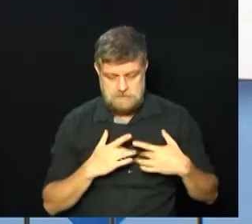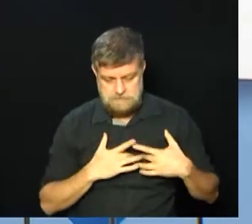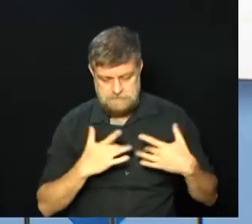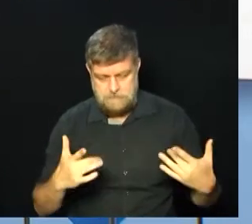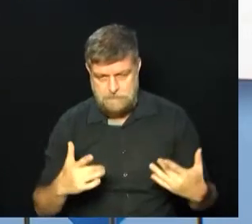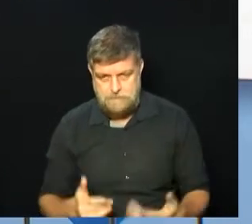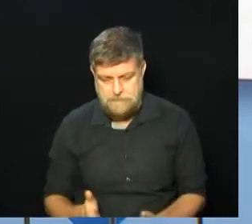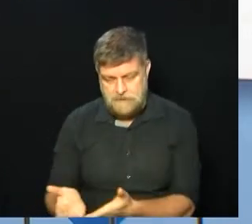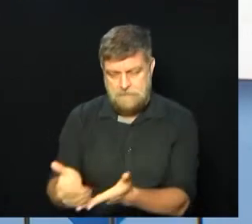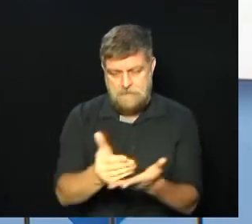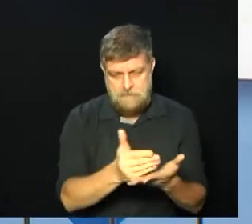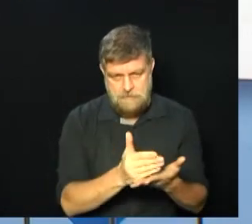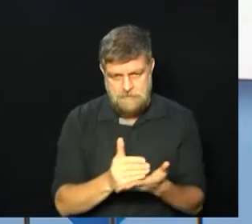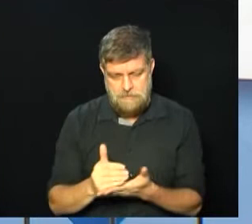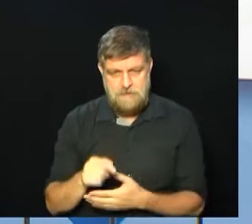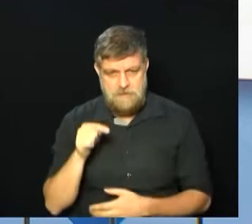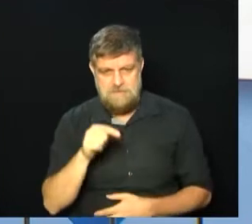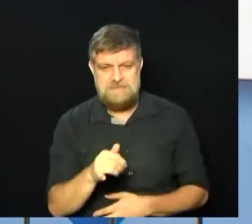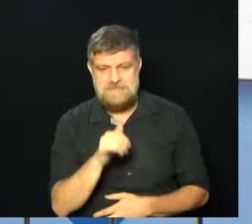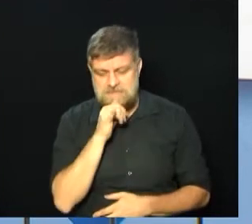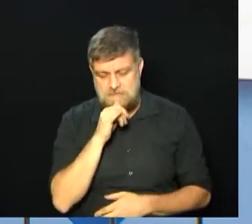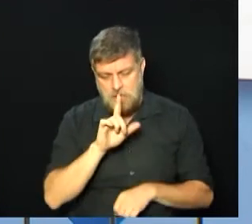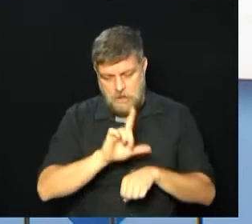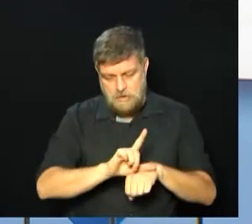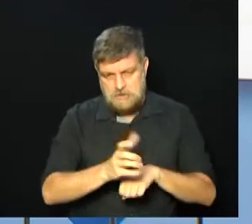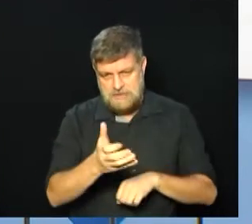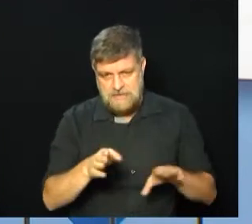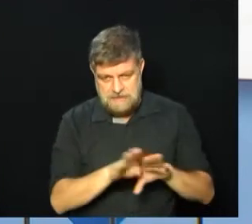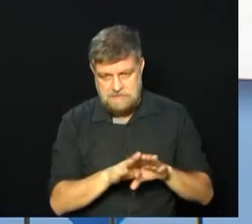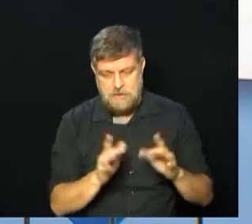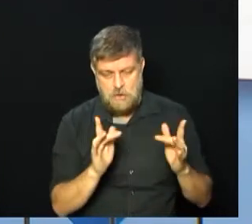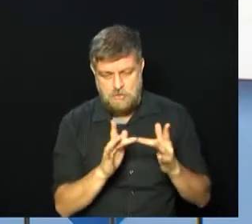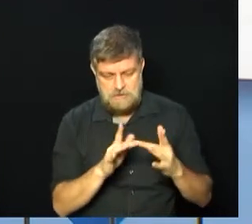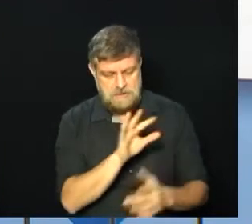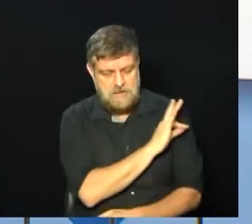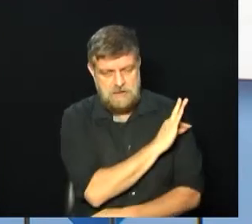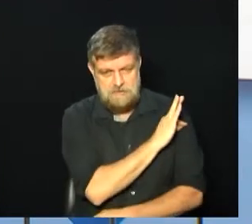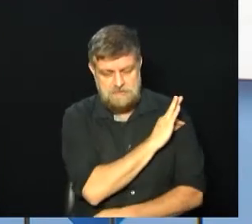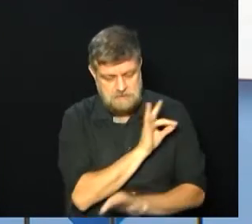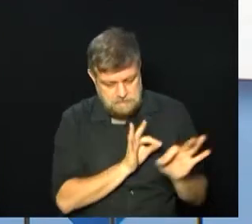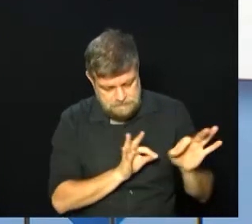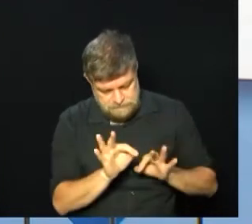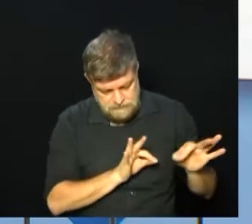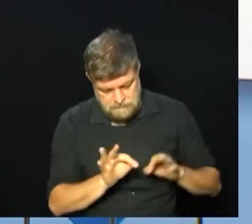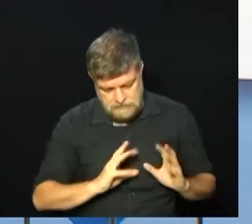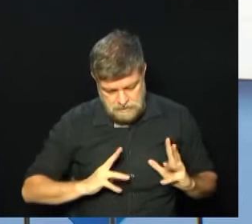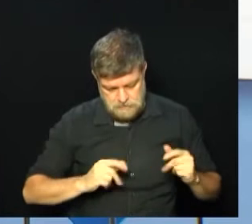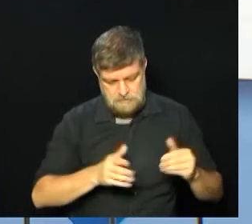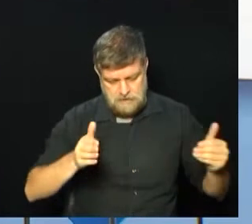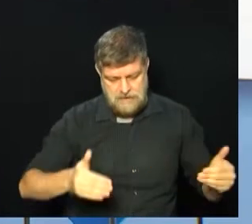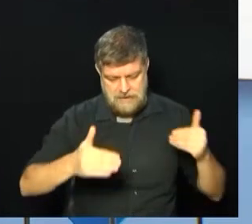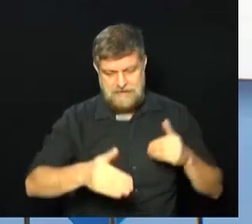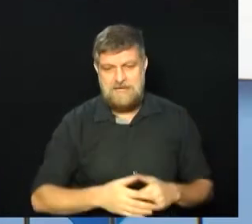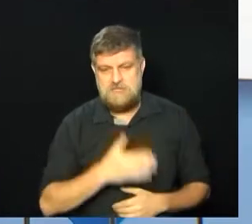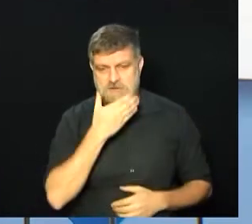ser um ponto de arrecadação e se você é um comerciante quer ser também pode entrar em contato que a prefeitura providencia uma caixa